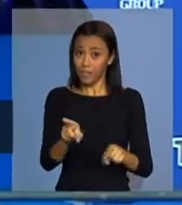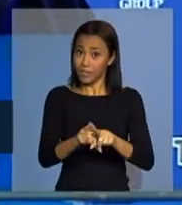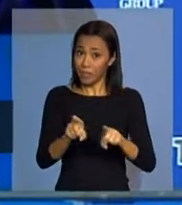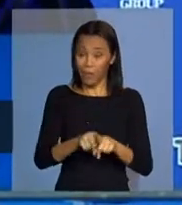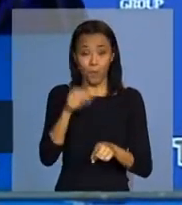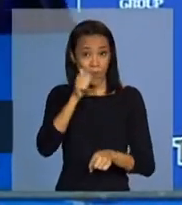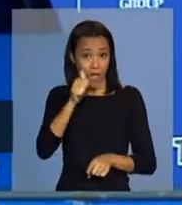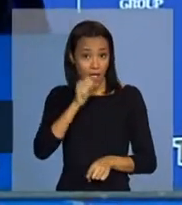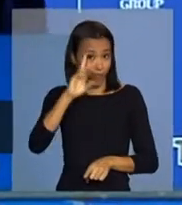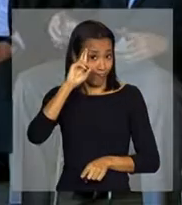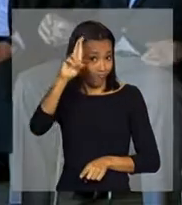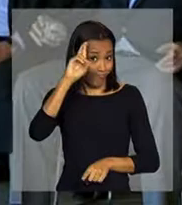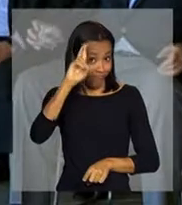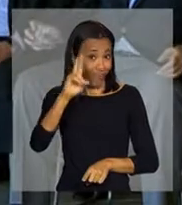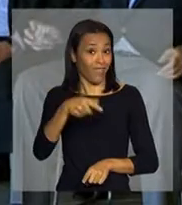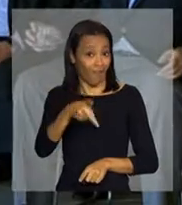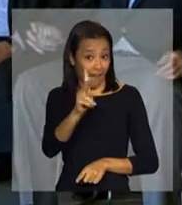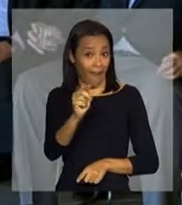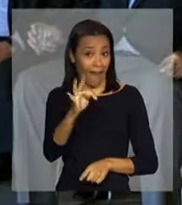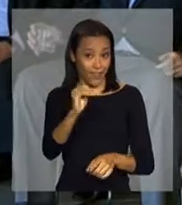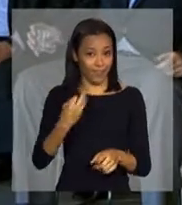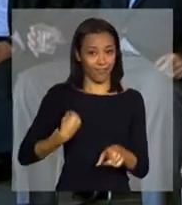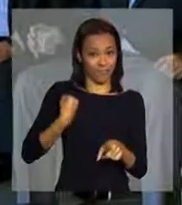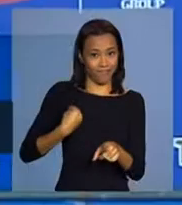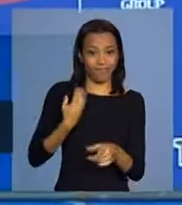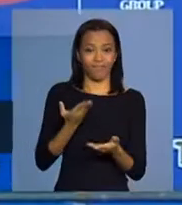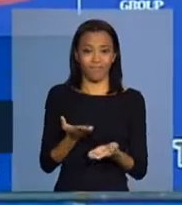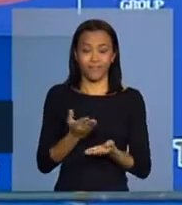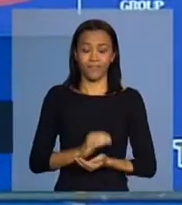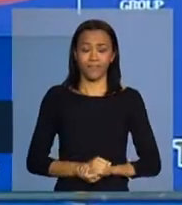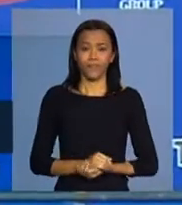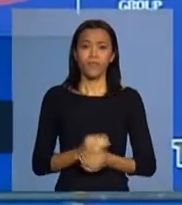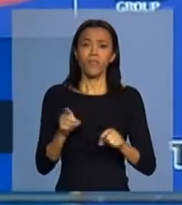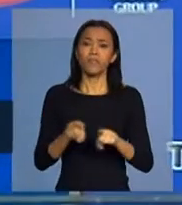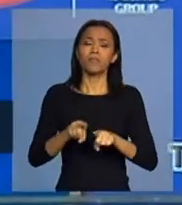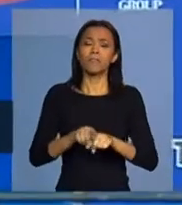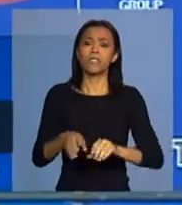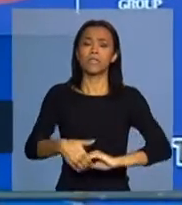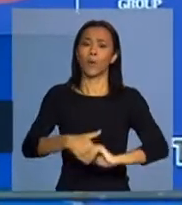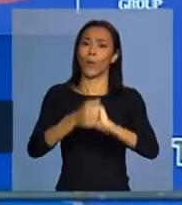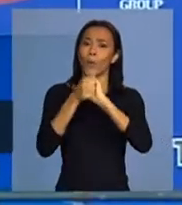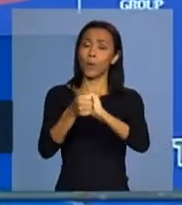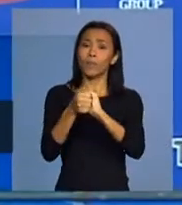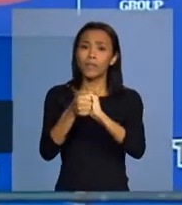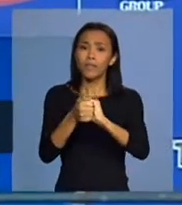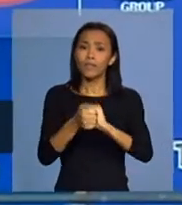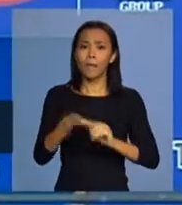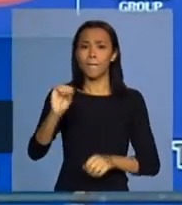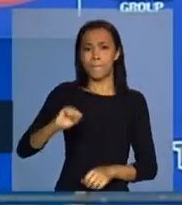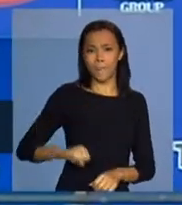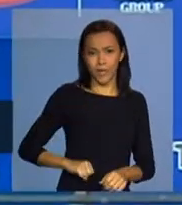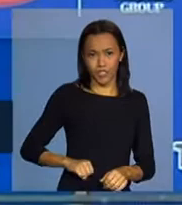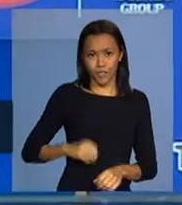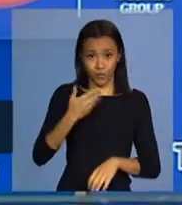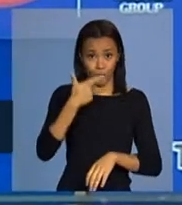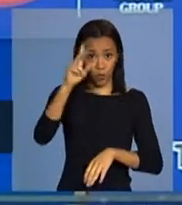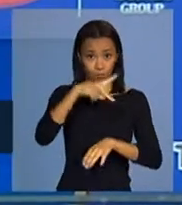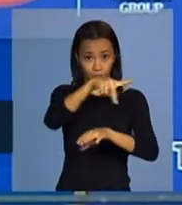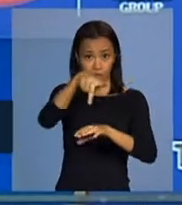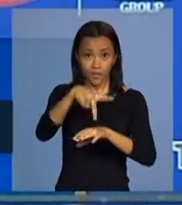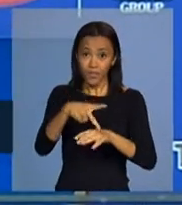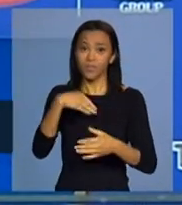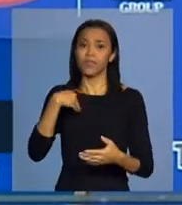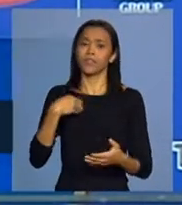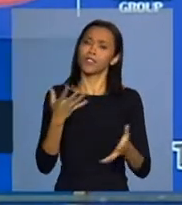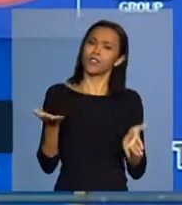empresárias, não é, Cátia Abreu, aqui presentes. Queria cumprimentar os senhores embaixadores estrangeiros